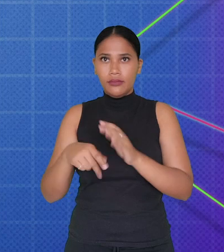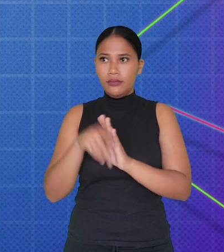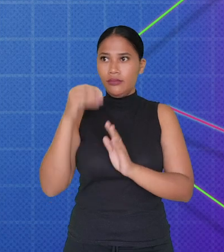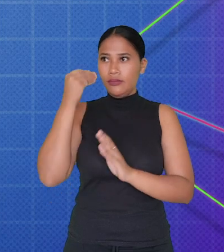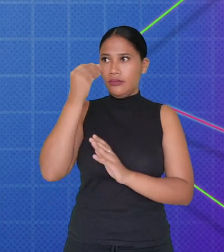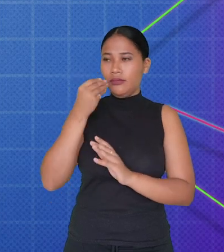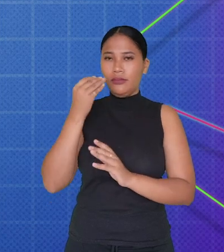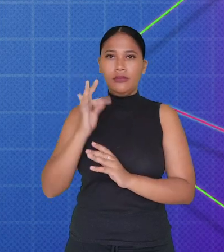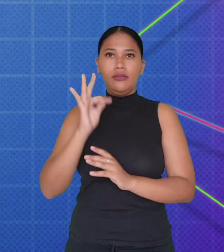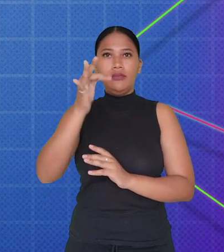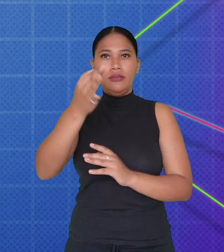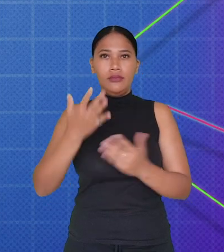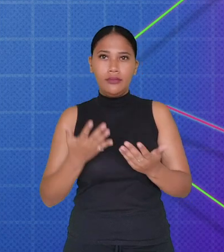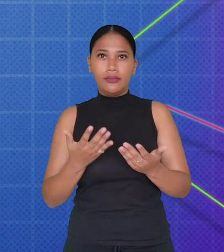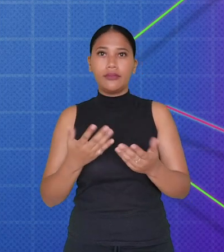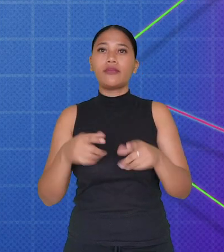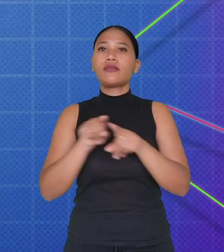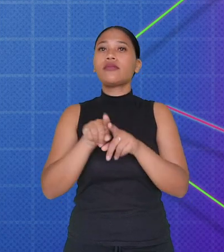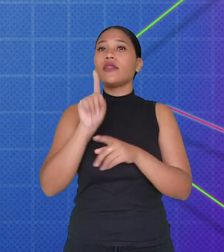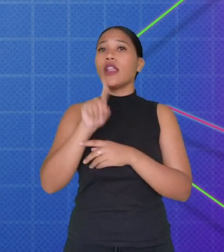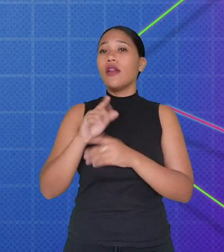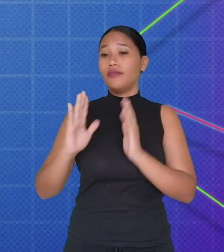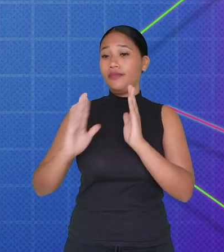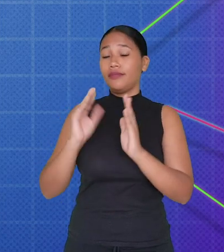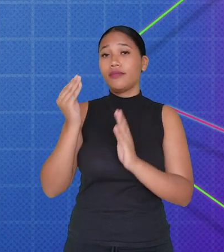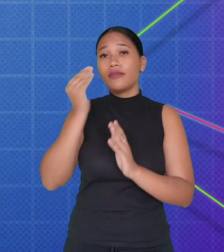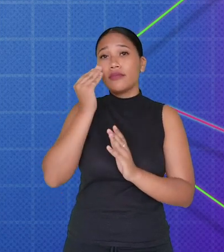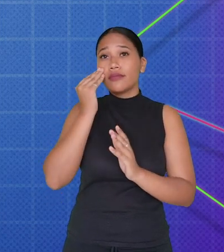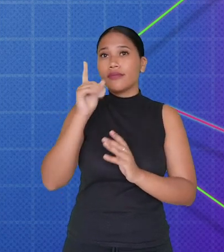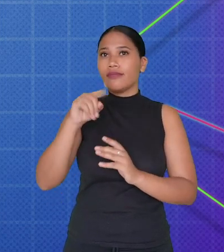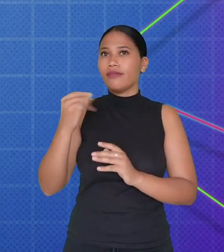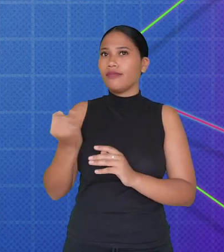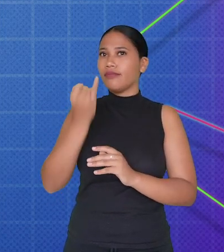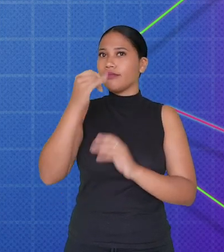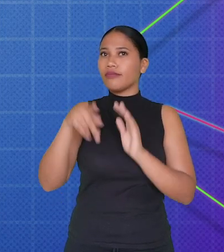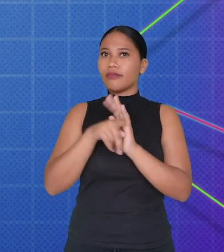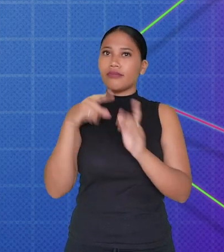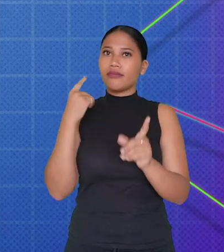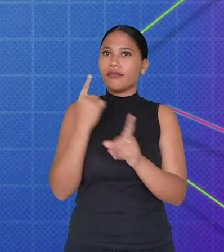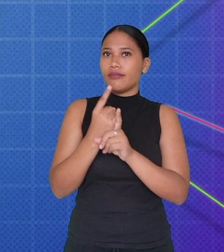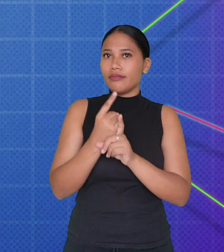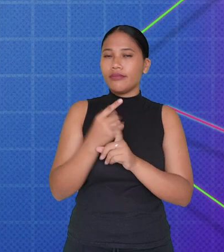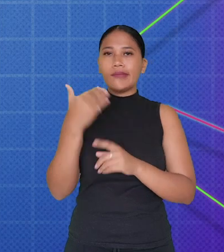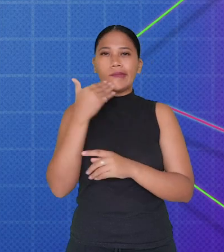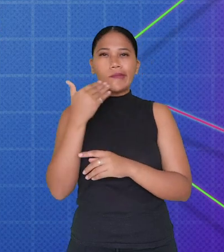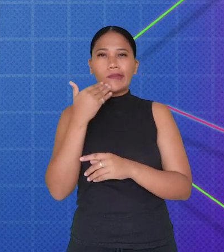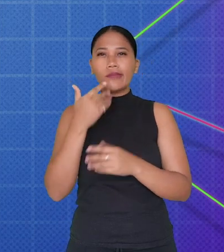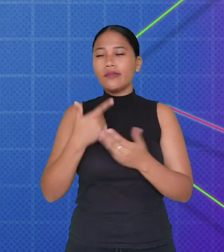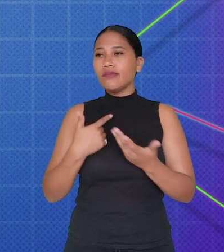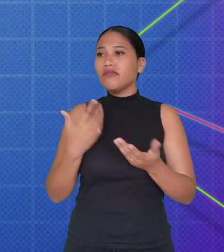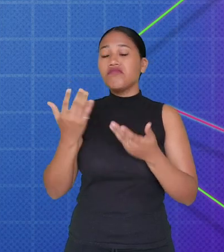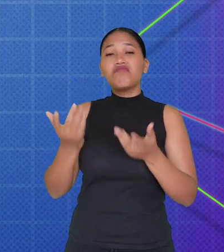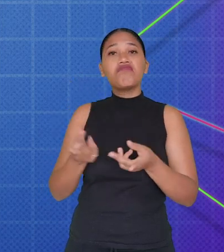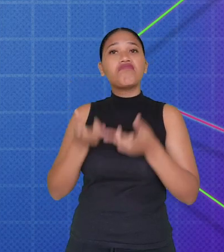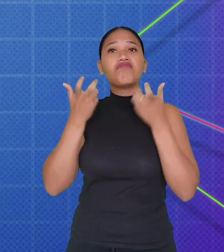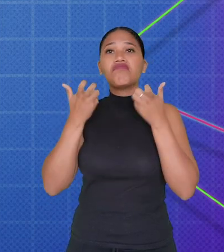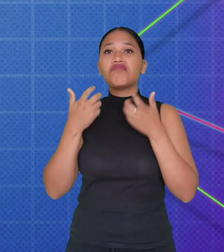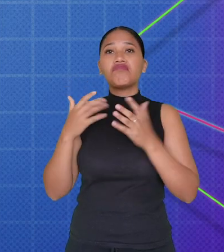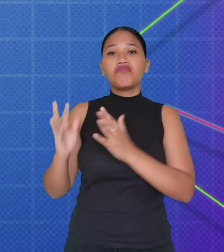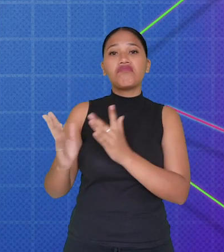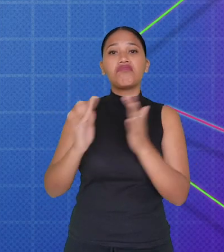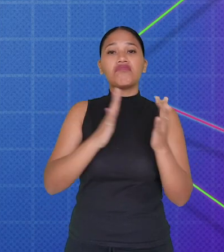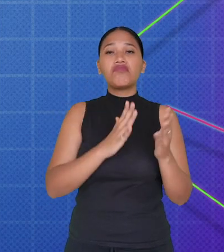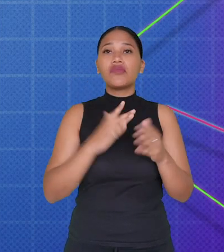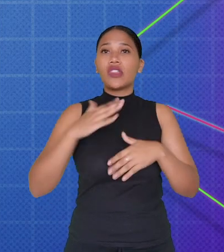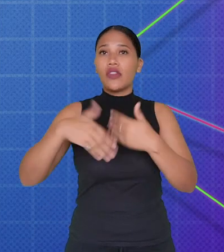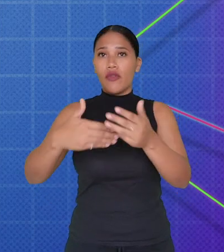aprimorando a experiência do usuário além disso a fase de testes é crucial para identificar erros e bugs que tinha passado desapercebidos